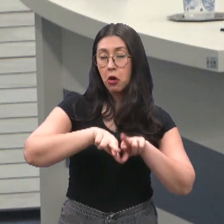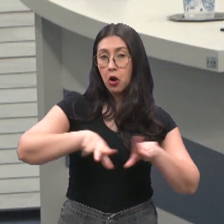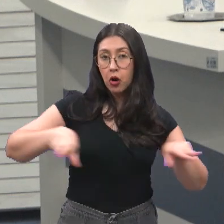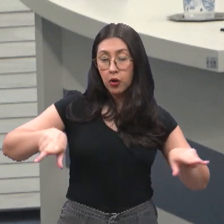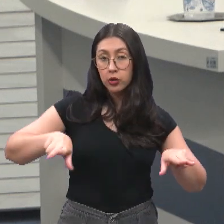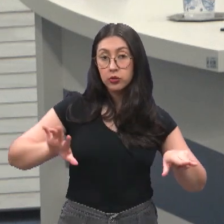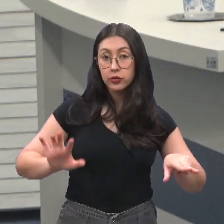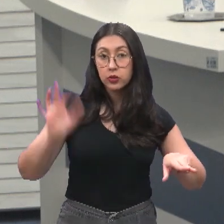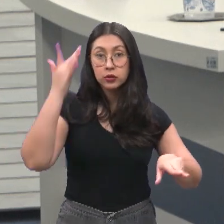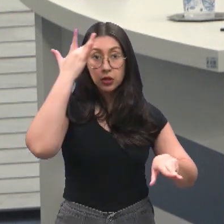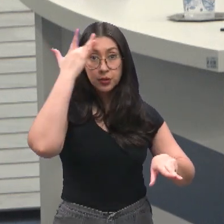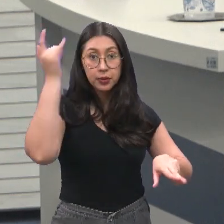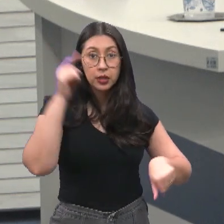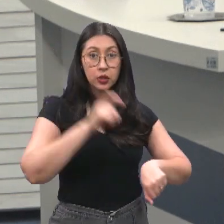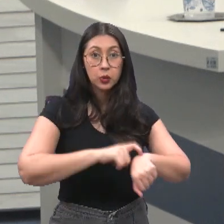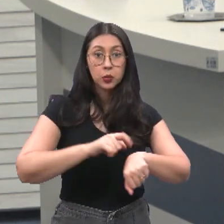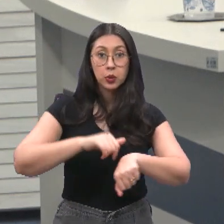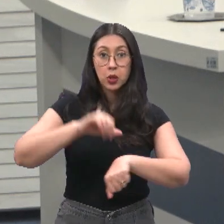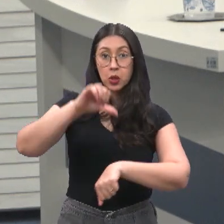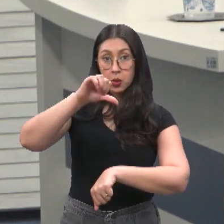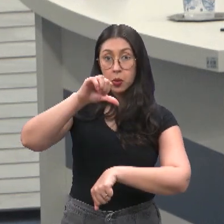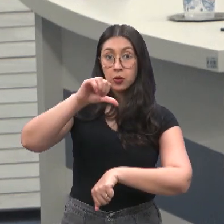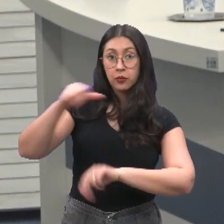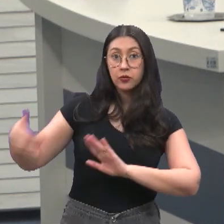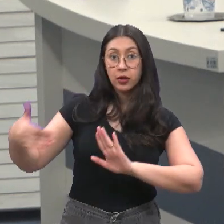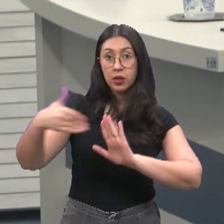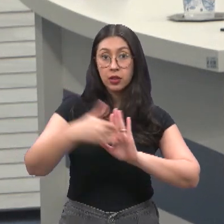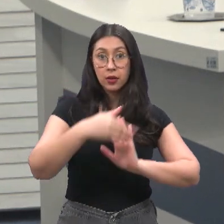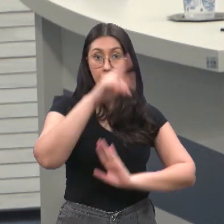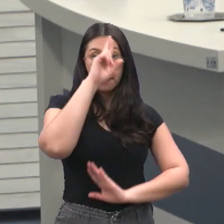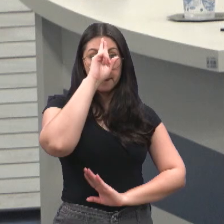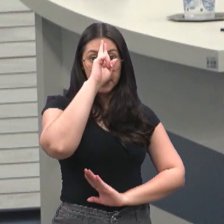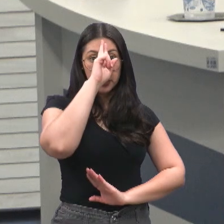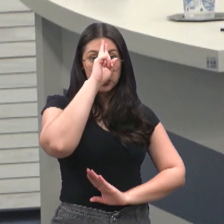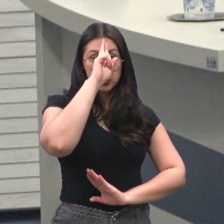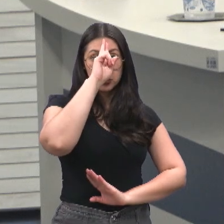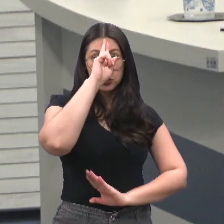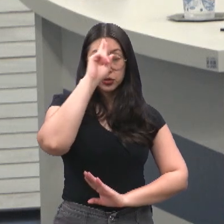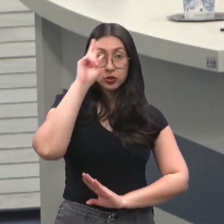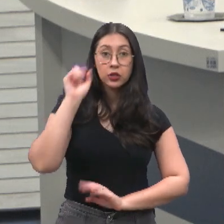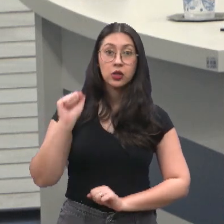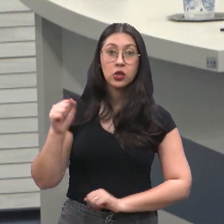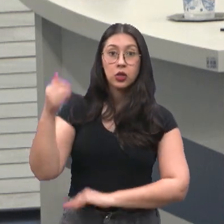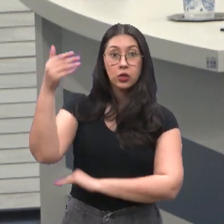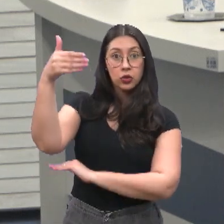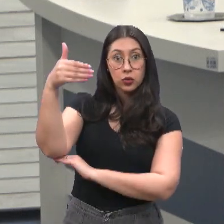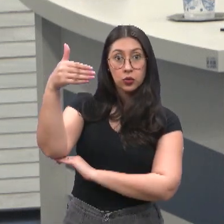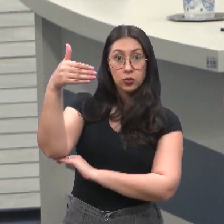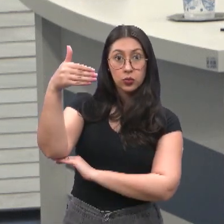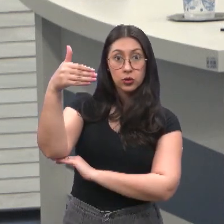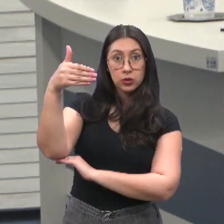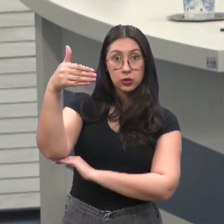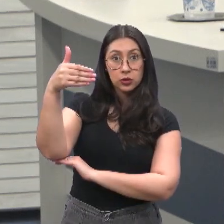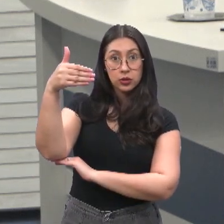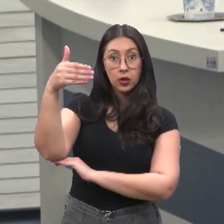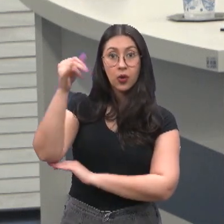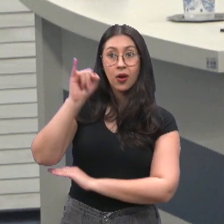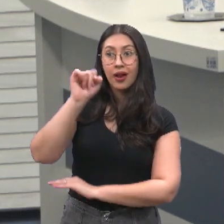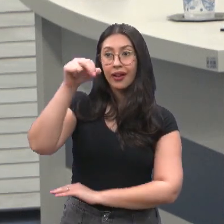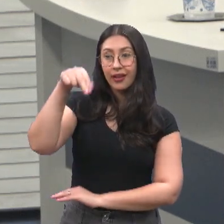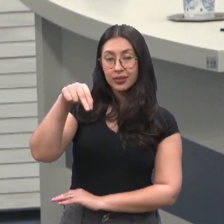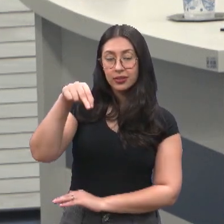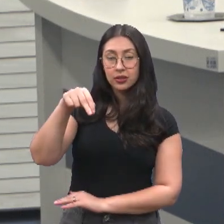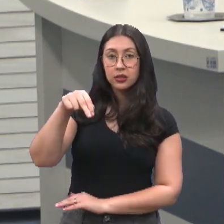amanhã, às 9 horas e até às 12 horas, no Hotel Nacional Win. Eles vão receber